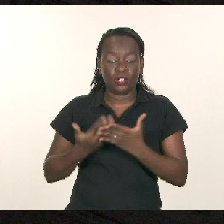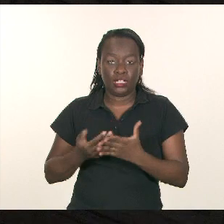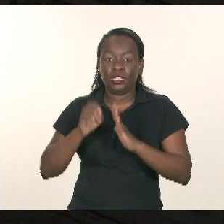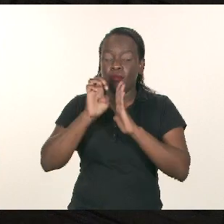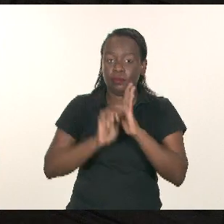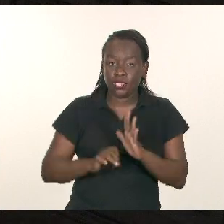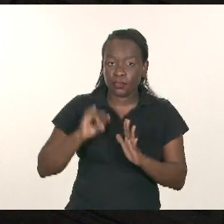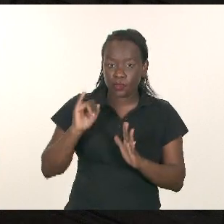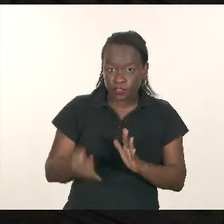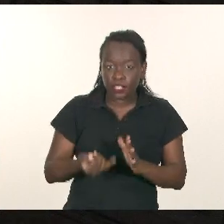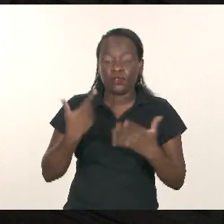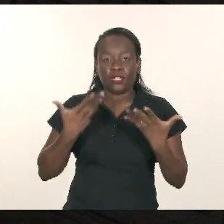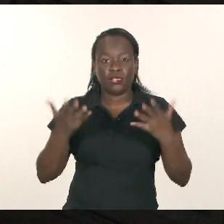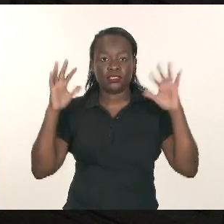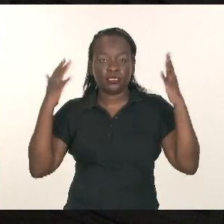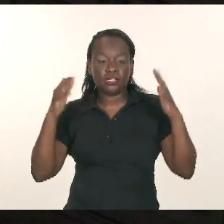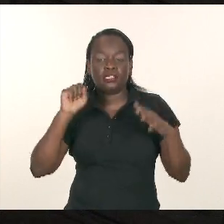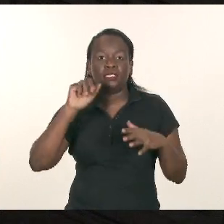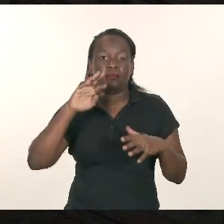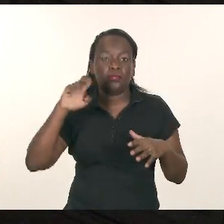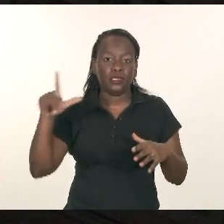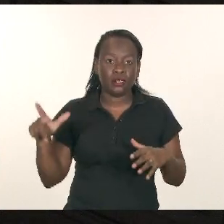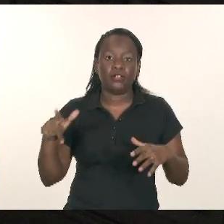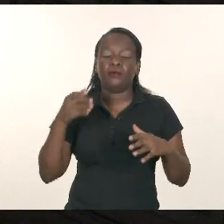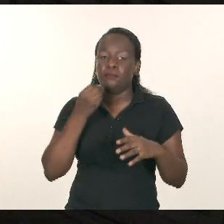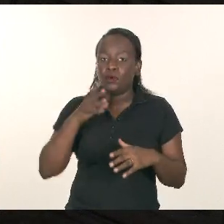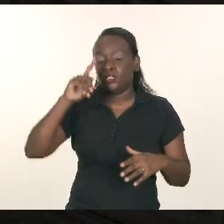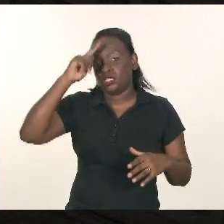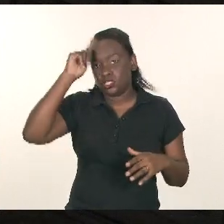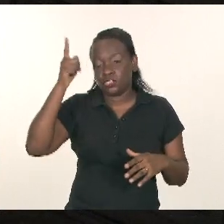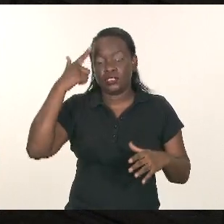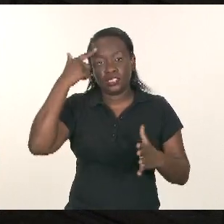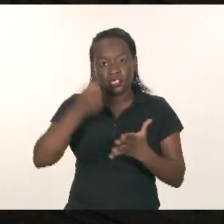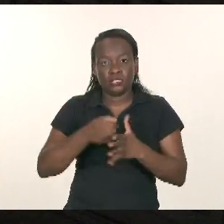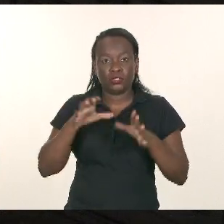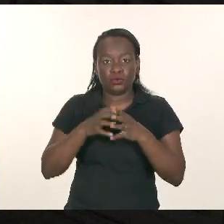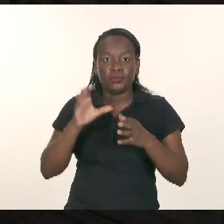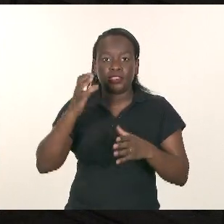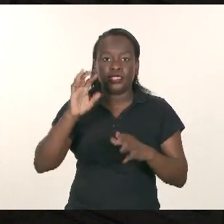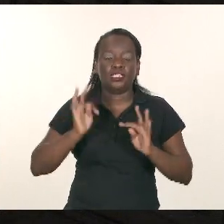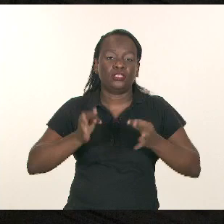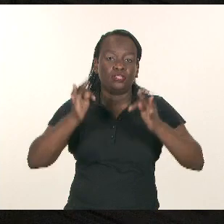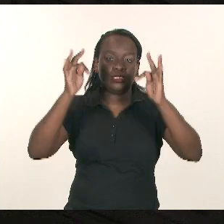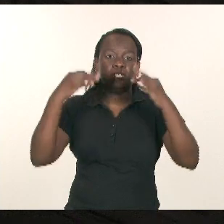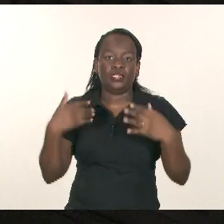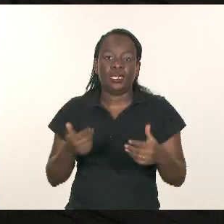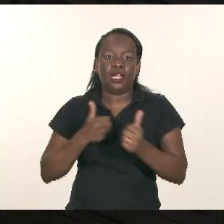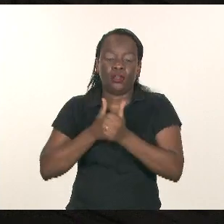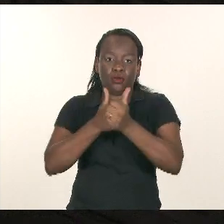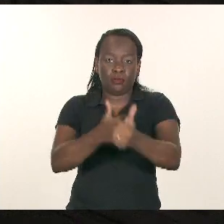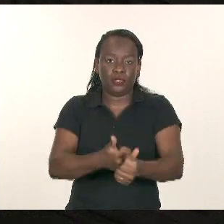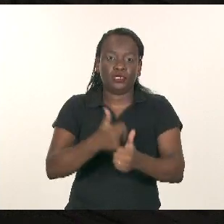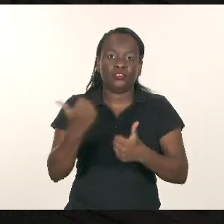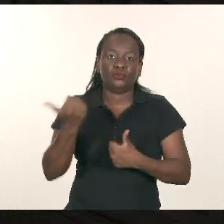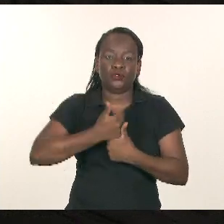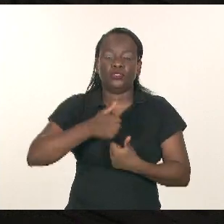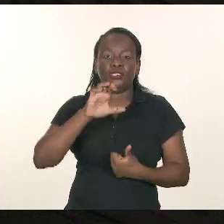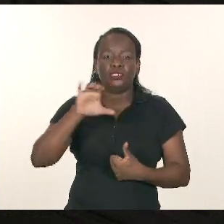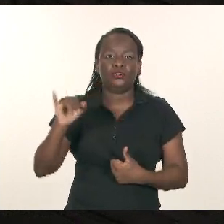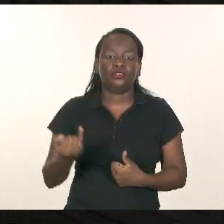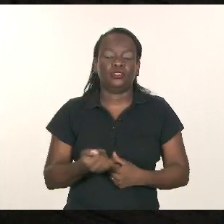foram aproveitadas, eu quero saudar o deputado Samuel Malafaia, é uma boa iniciativa, o parecer da Comissão de Ciência e Tecnologia, portanto, acompanhe o substitutivo da